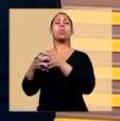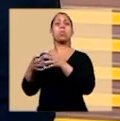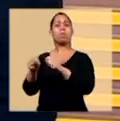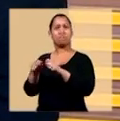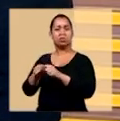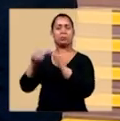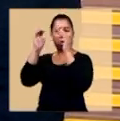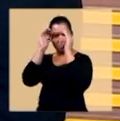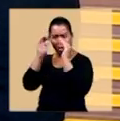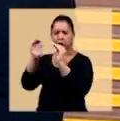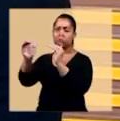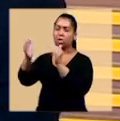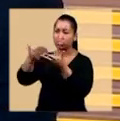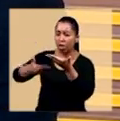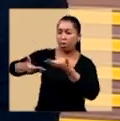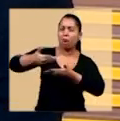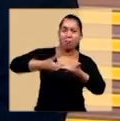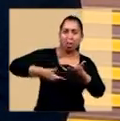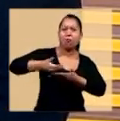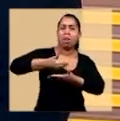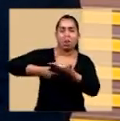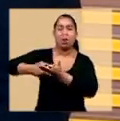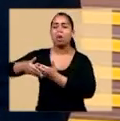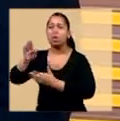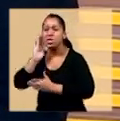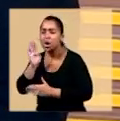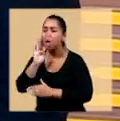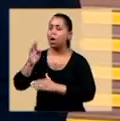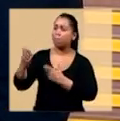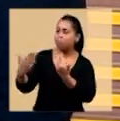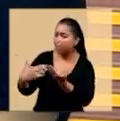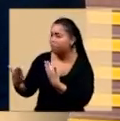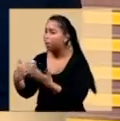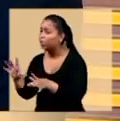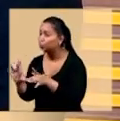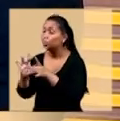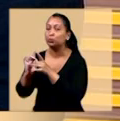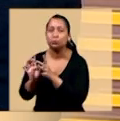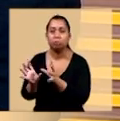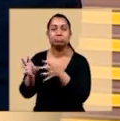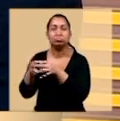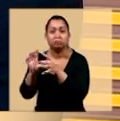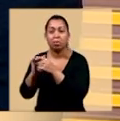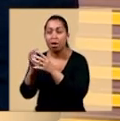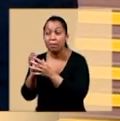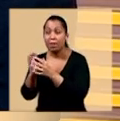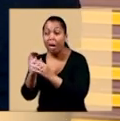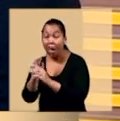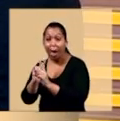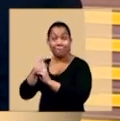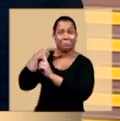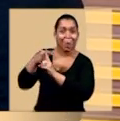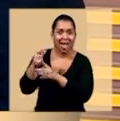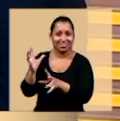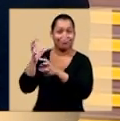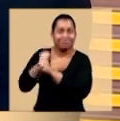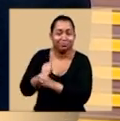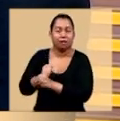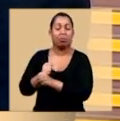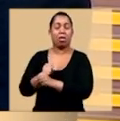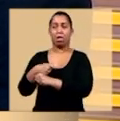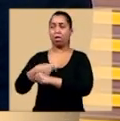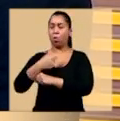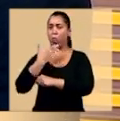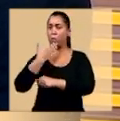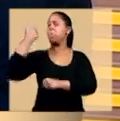não quer fazer uma equipe, com respeito, que todo mundo conversa. Você fala muita coisa legal, você fala e a gente junta tudo para somar. Não, ela não